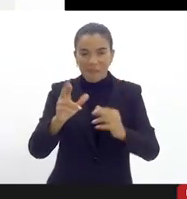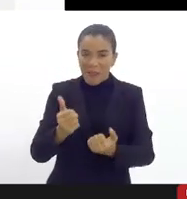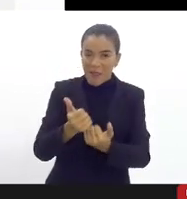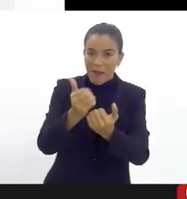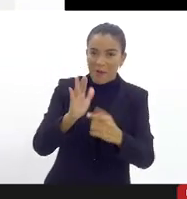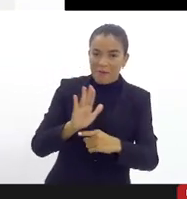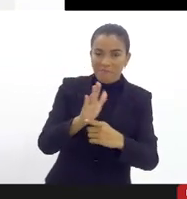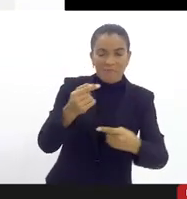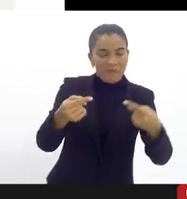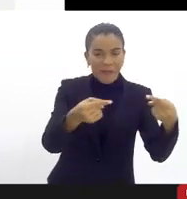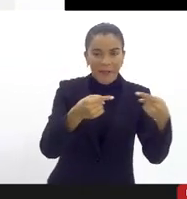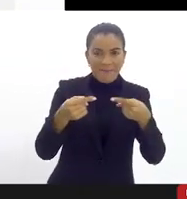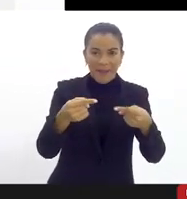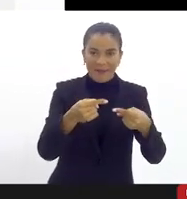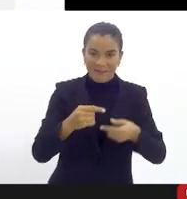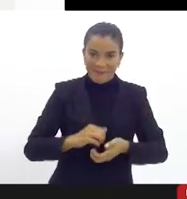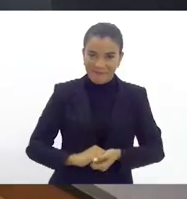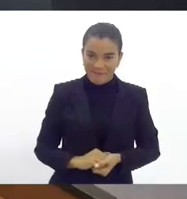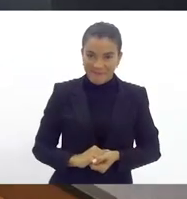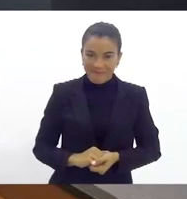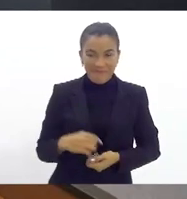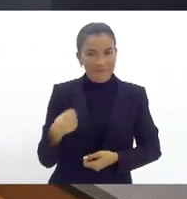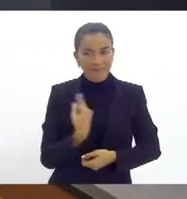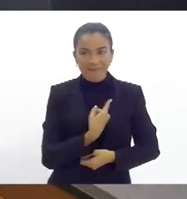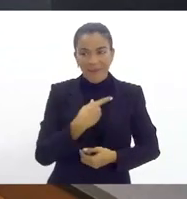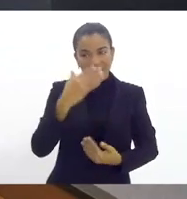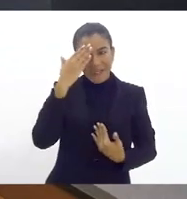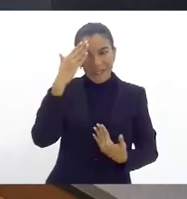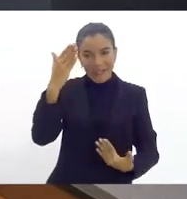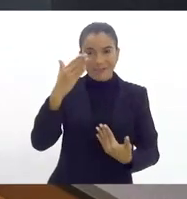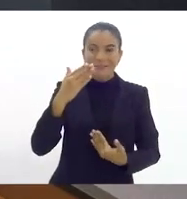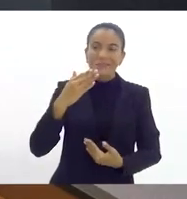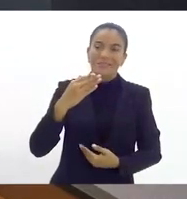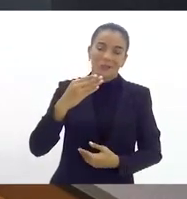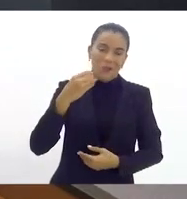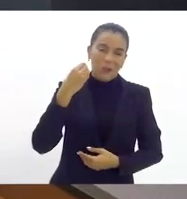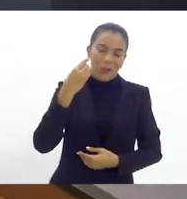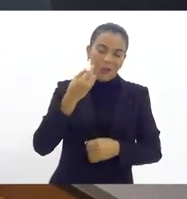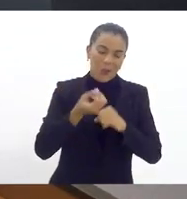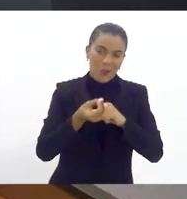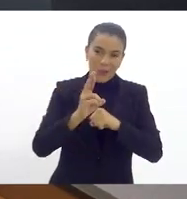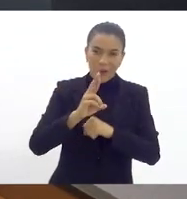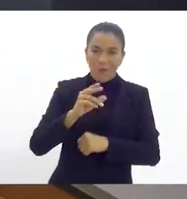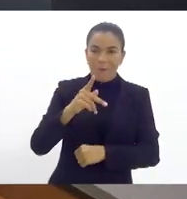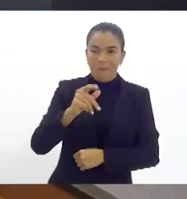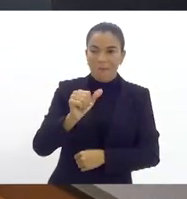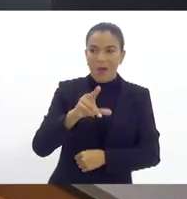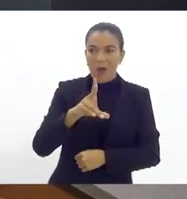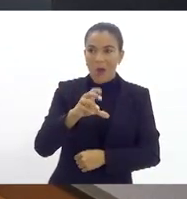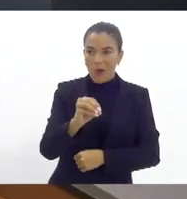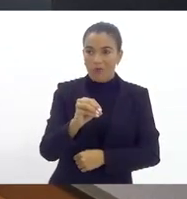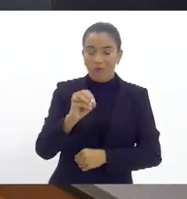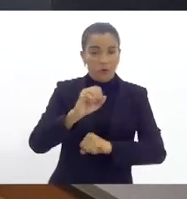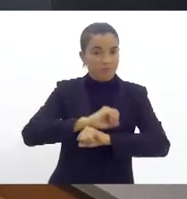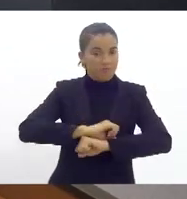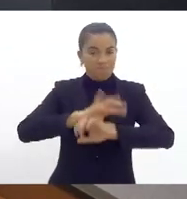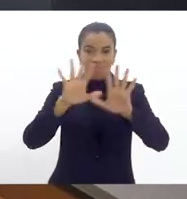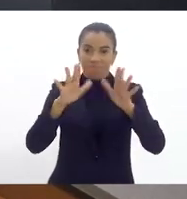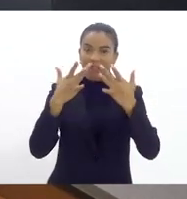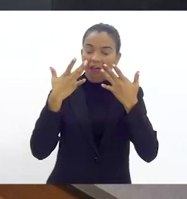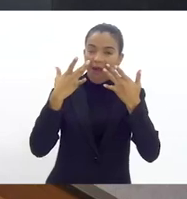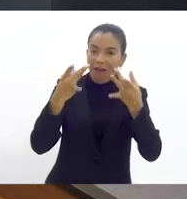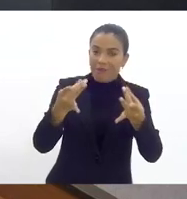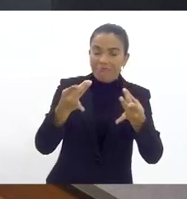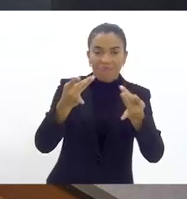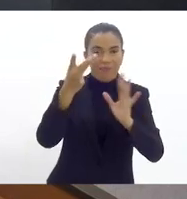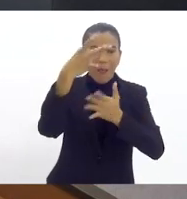com debate agradecemos Doutor Paulo nós observamos né que ele ficou explícito ali pelos